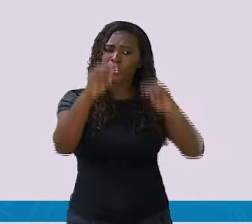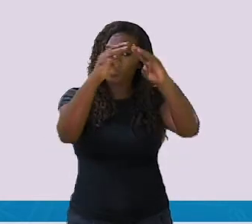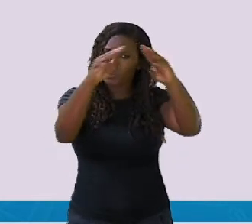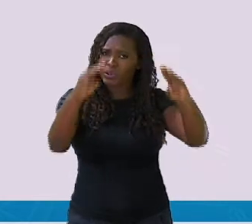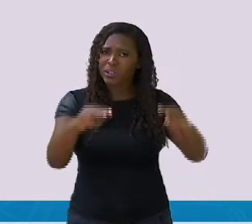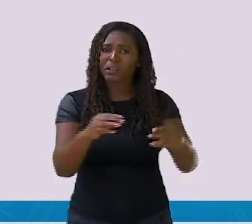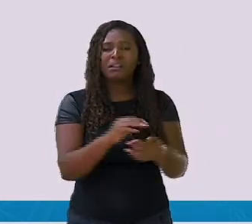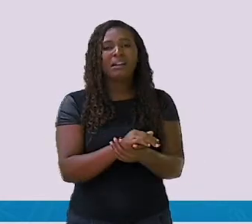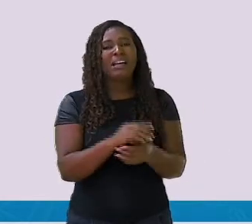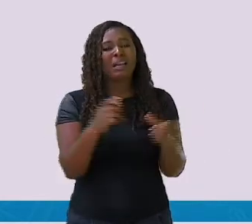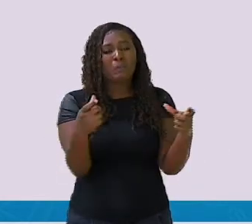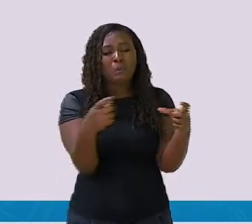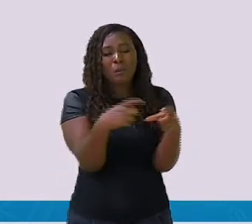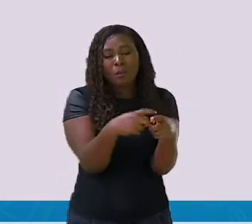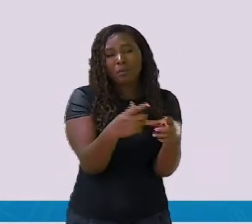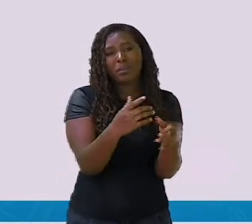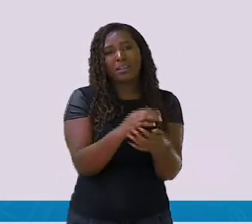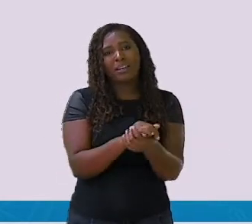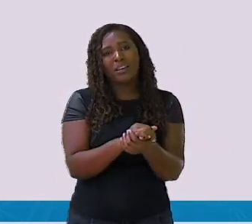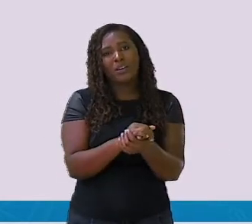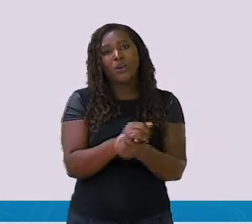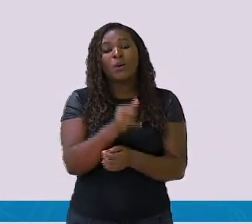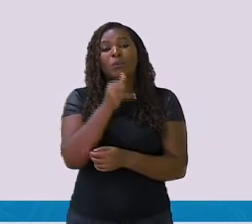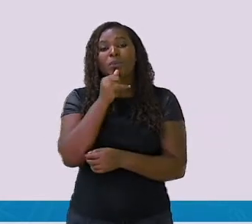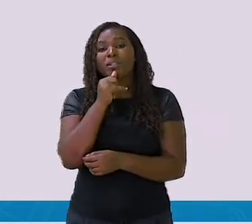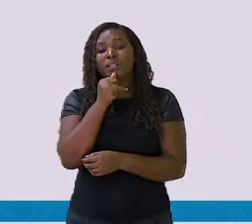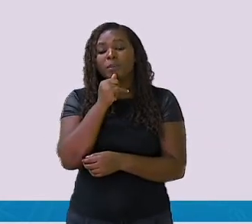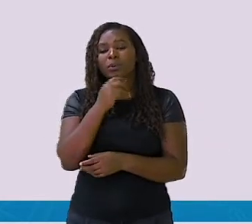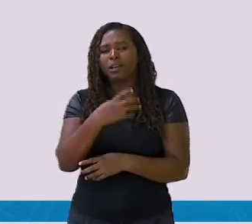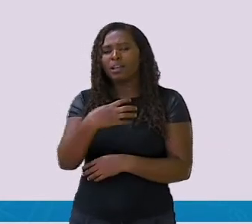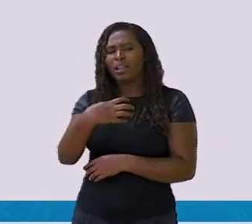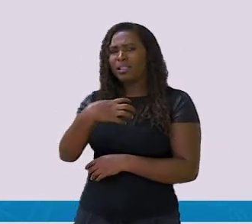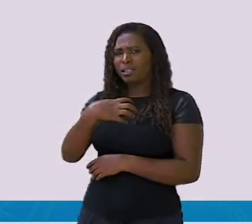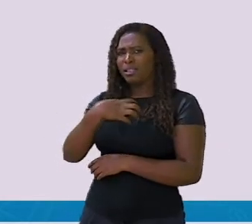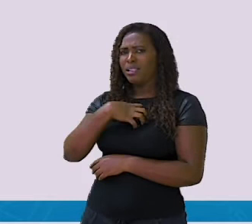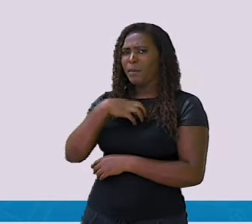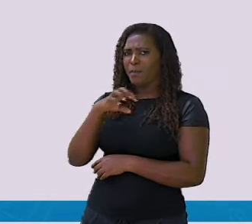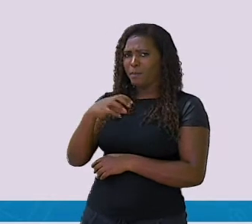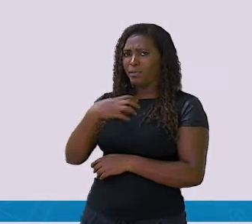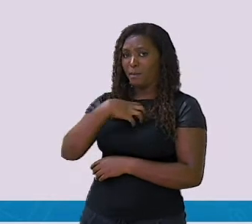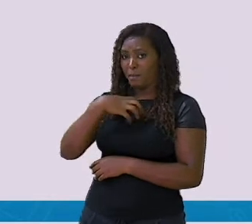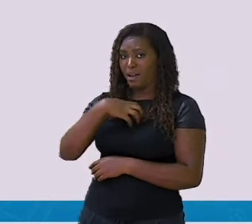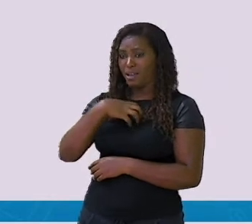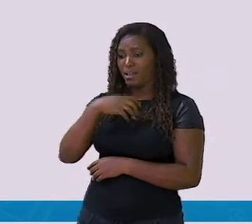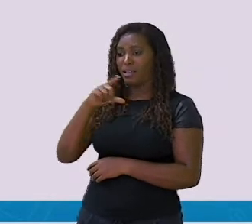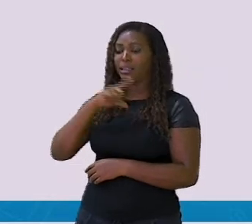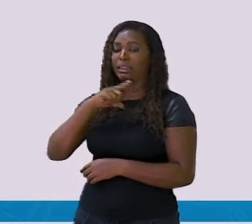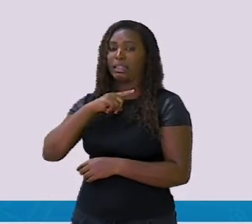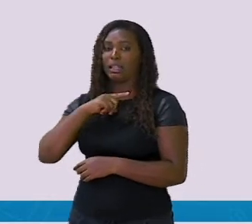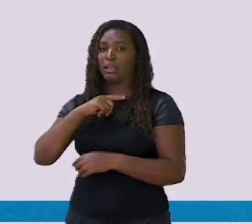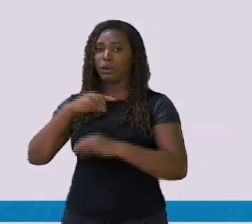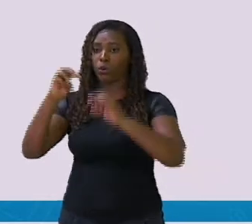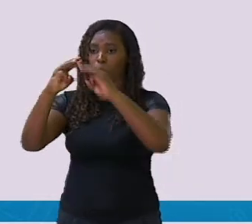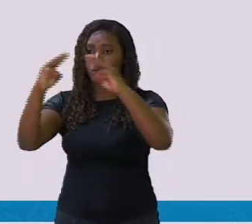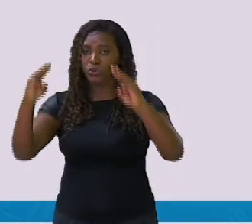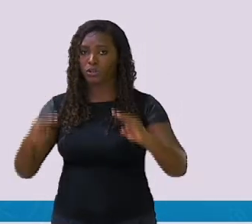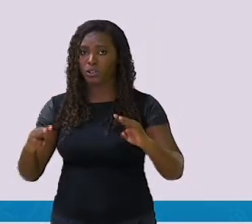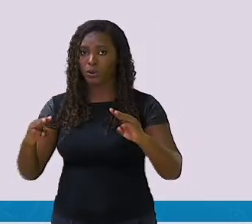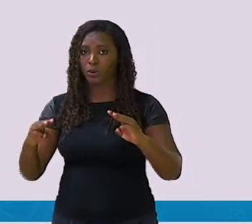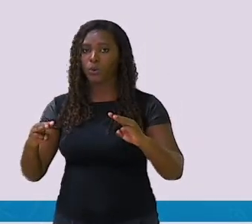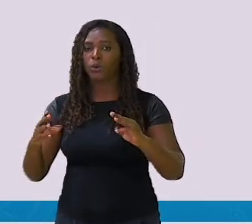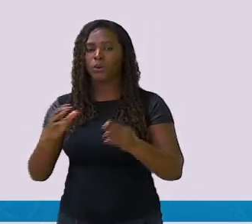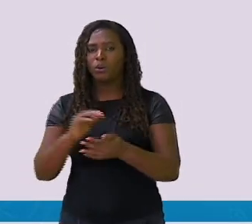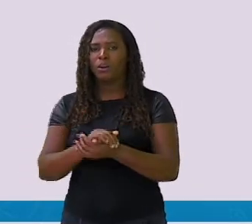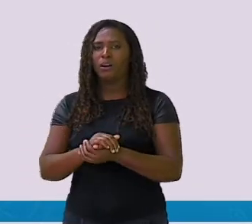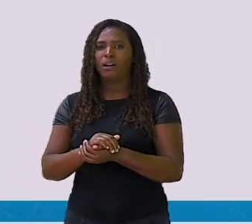conhece a cidade lá na Bahia, você consegue perceber que tem o Museu do Índio. O Museu do Índio é um museu um pouco menor, mas